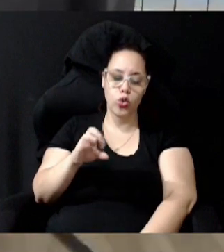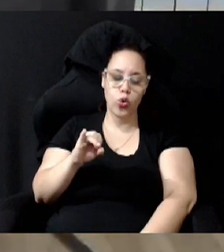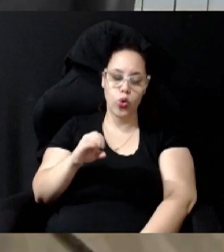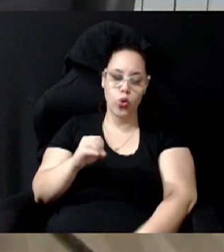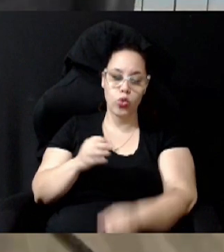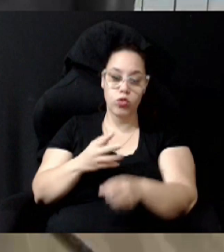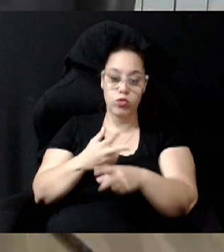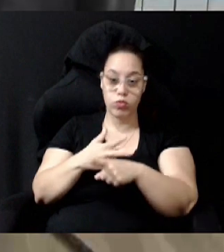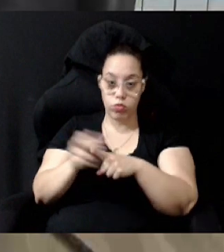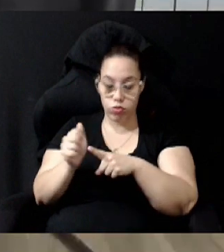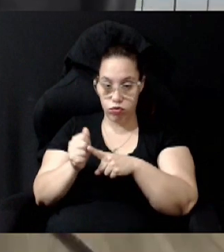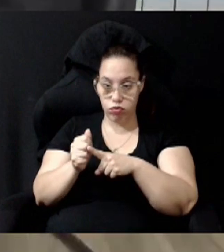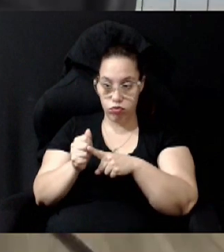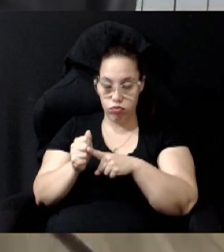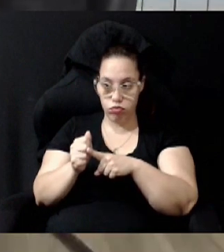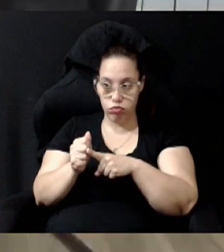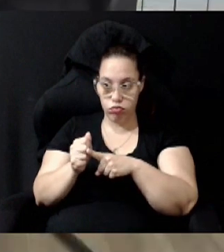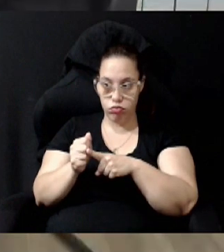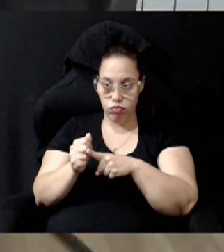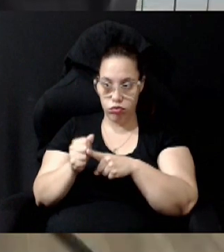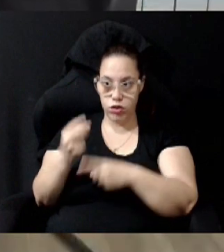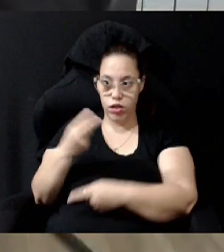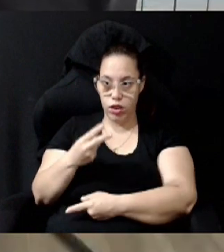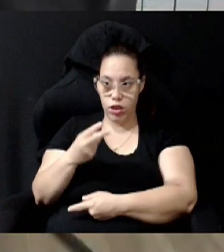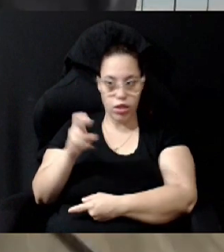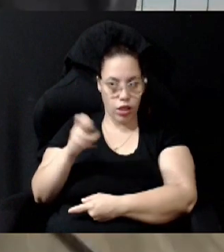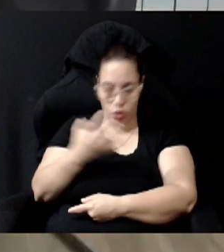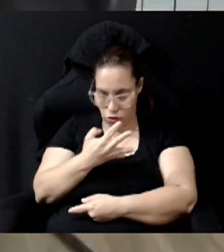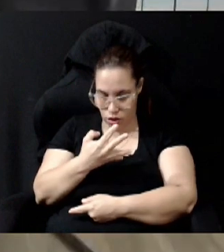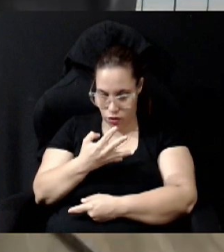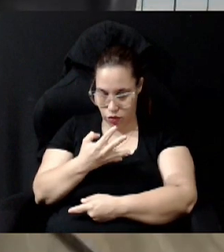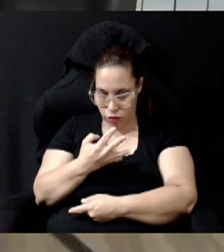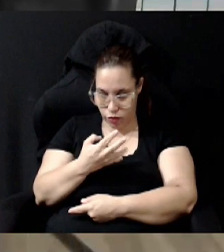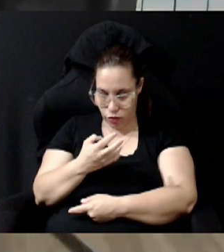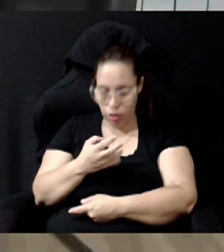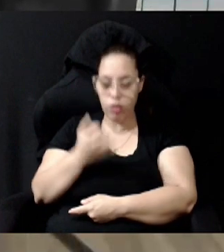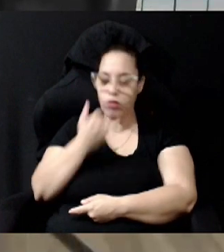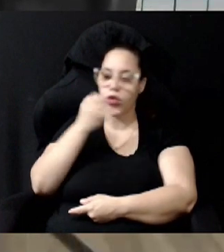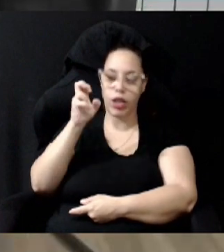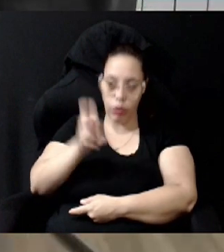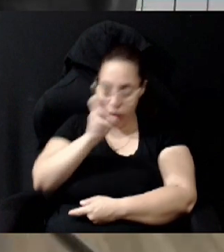do Juscelino é 54, é 55, né? O